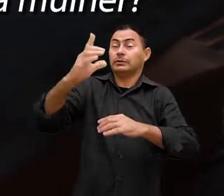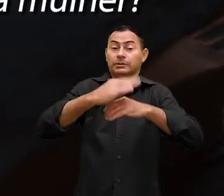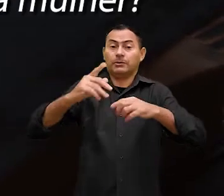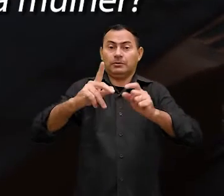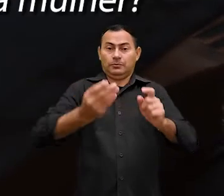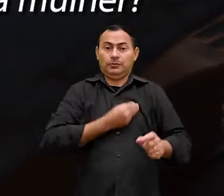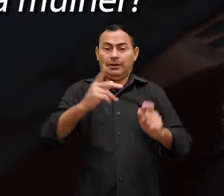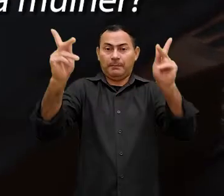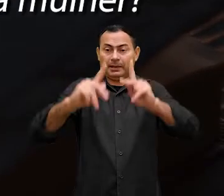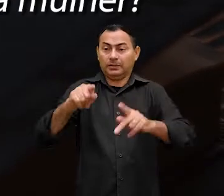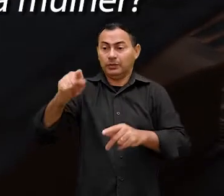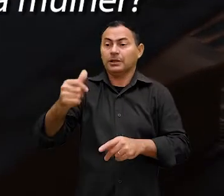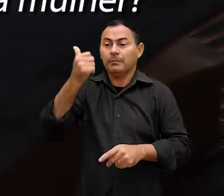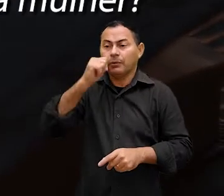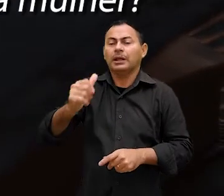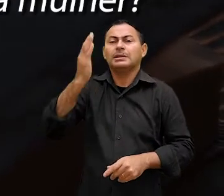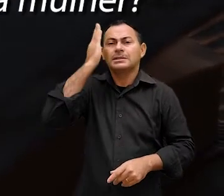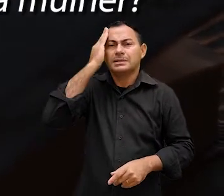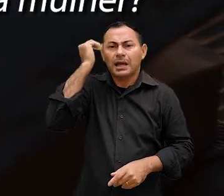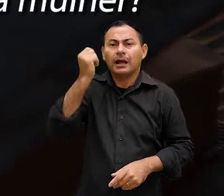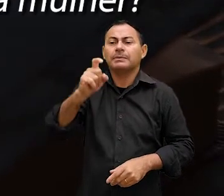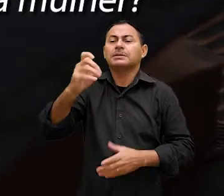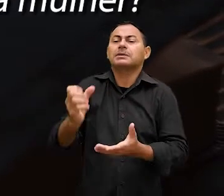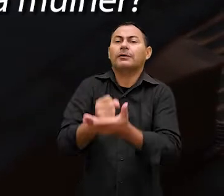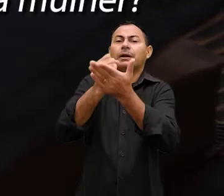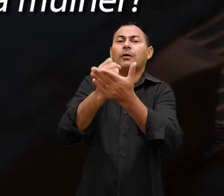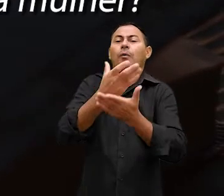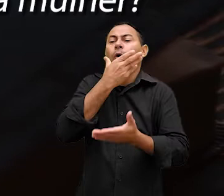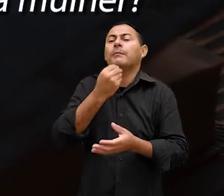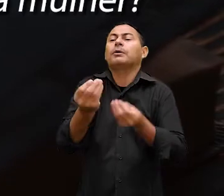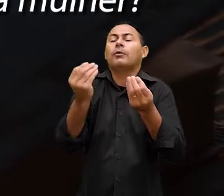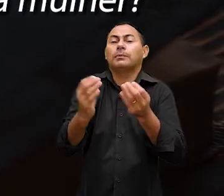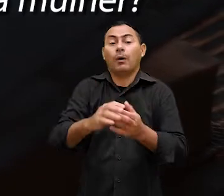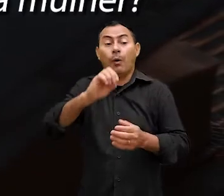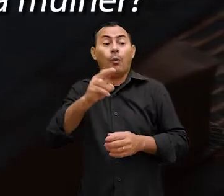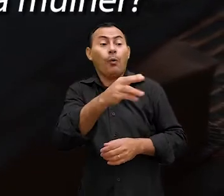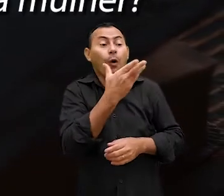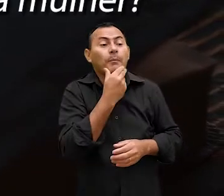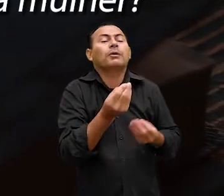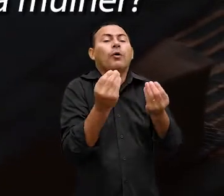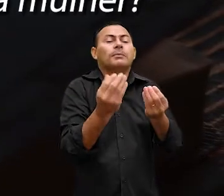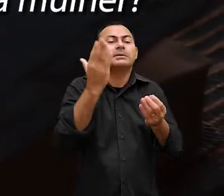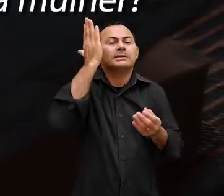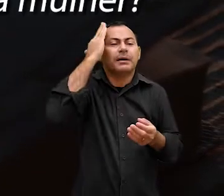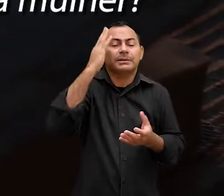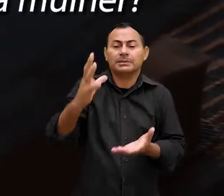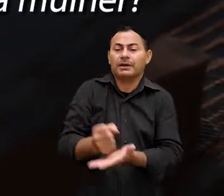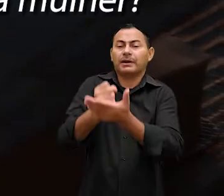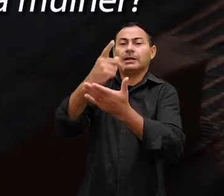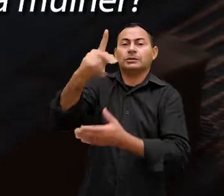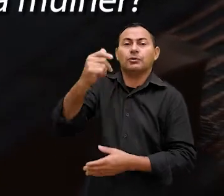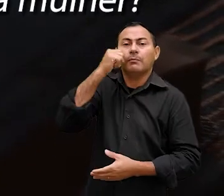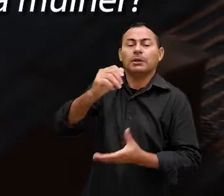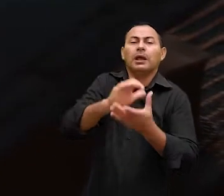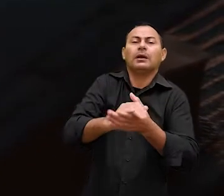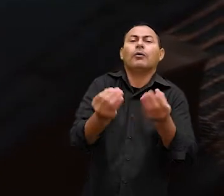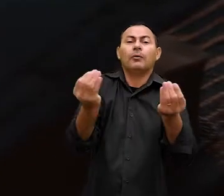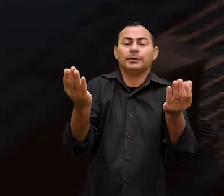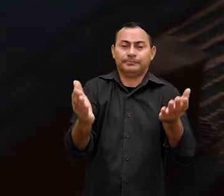Você, mulher, como sabe se salvará o marido? Ou você, marido, Como sabe se salvará sua